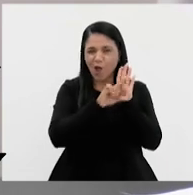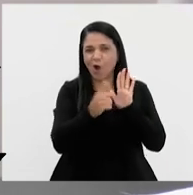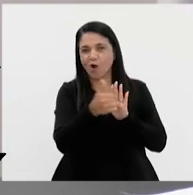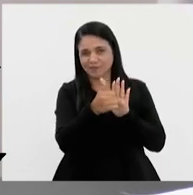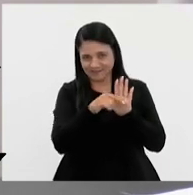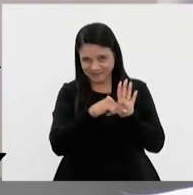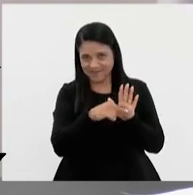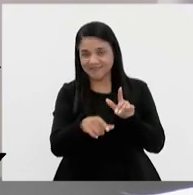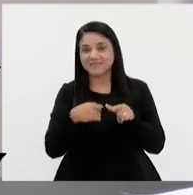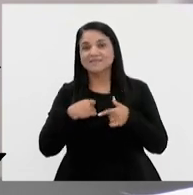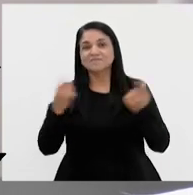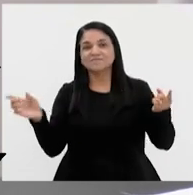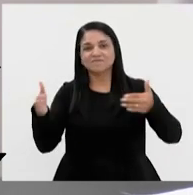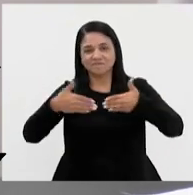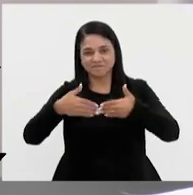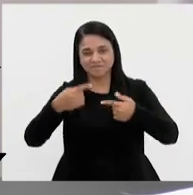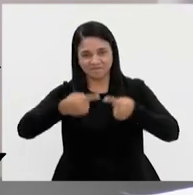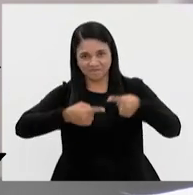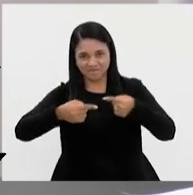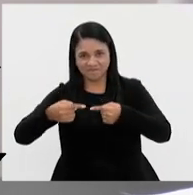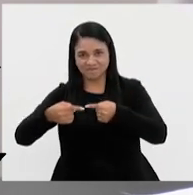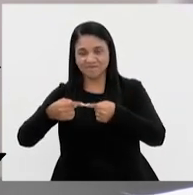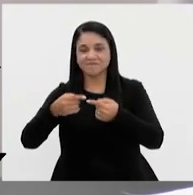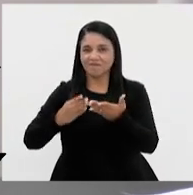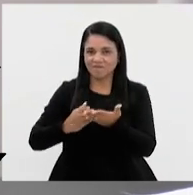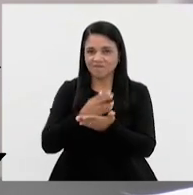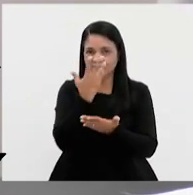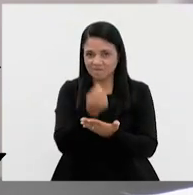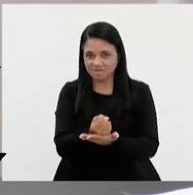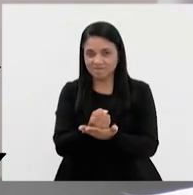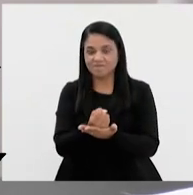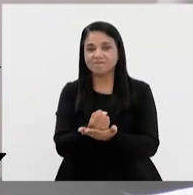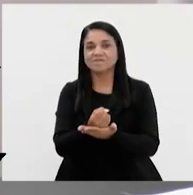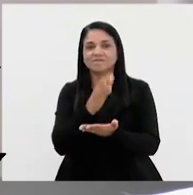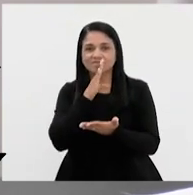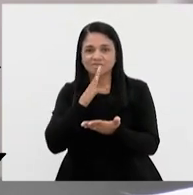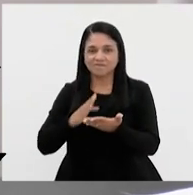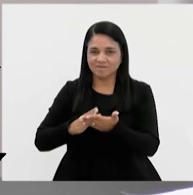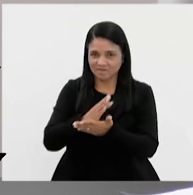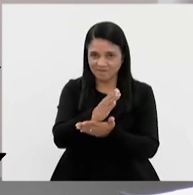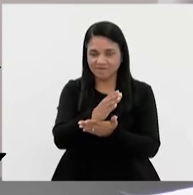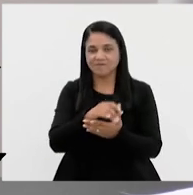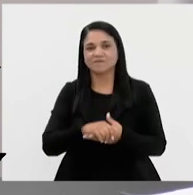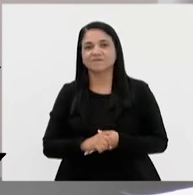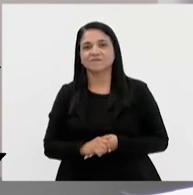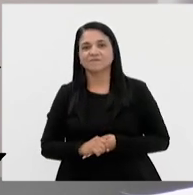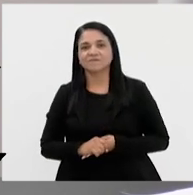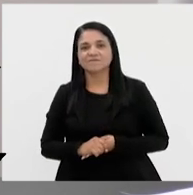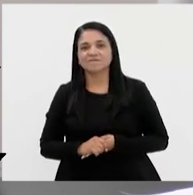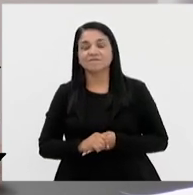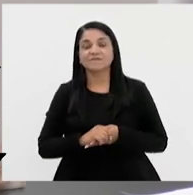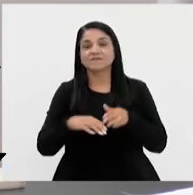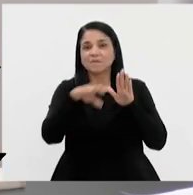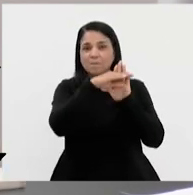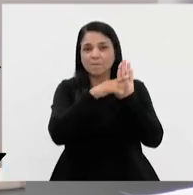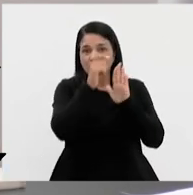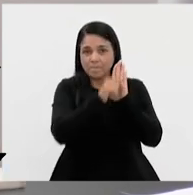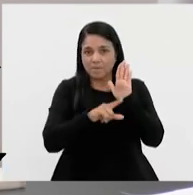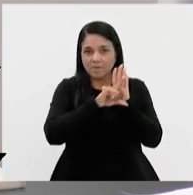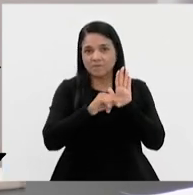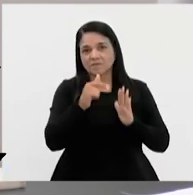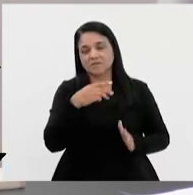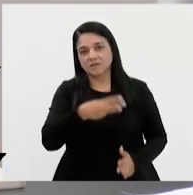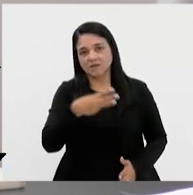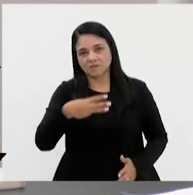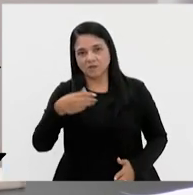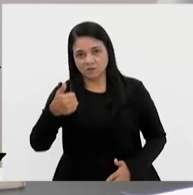Encerrada a discussão, em votação, senhores que aprovam, permaneçam como estão, aprovado. 11 da pauta, o PL